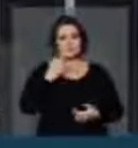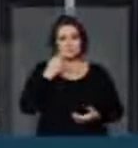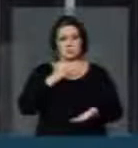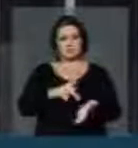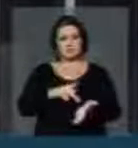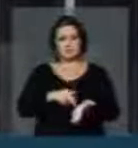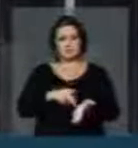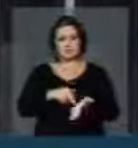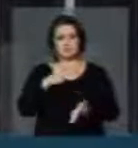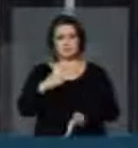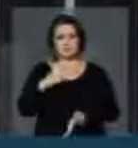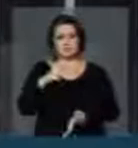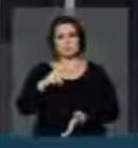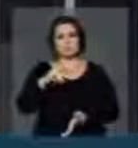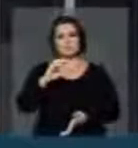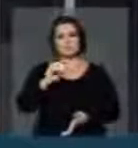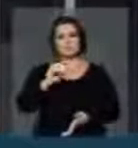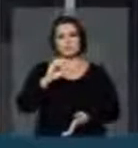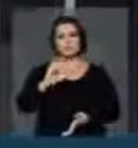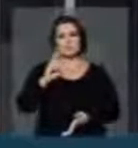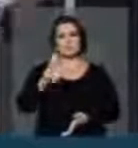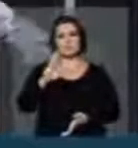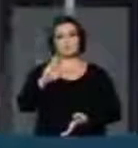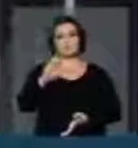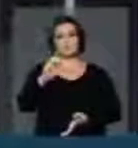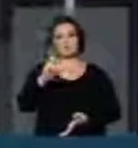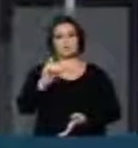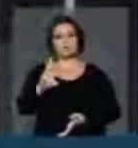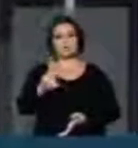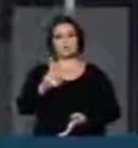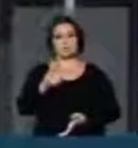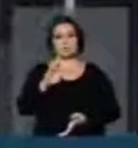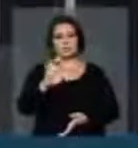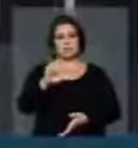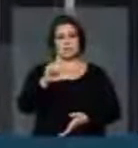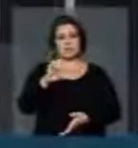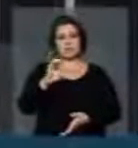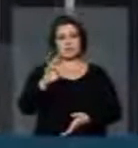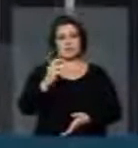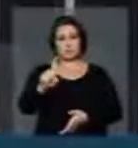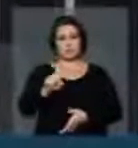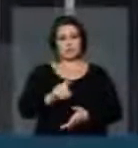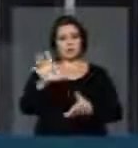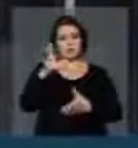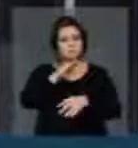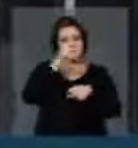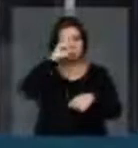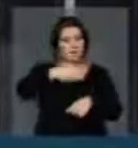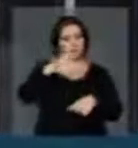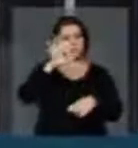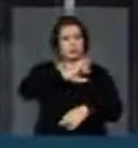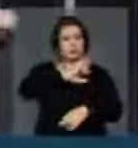o procurador faça esta denúncia, para que o procurador eleitoral coloque a Polícia Federal dentro do Tribunal de